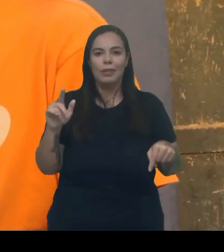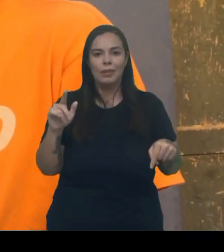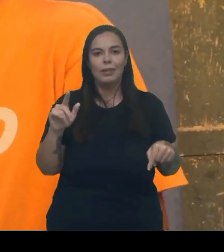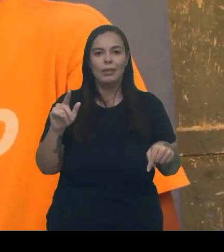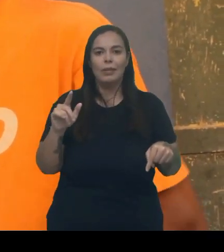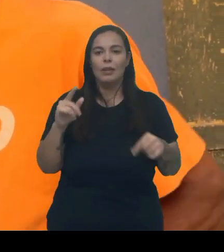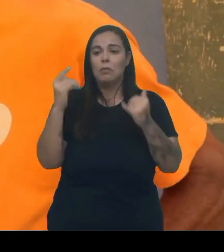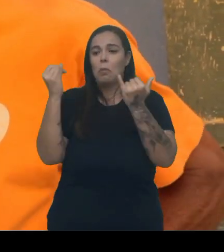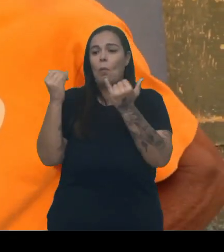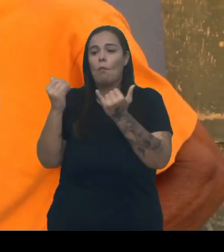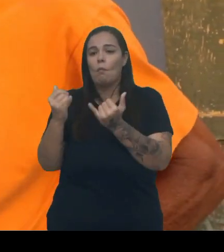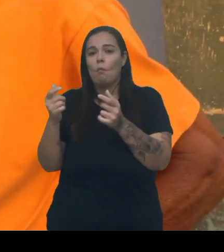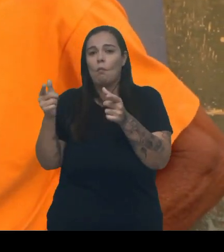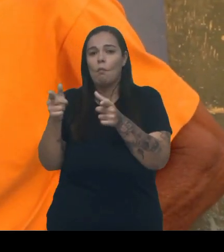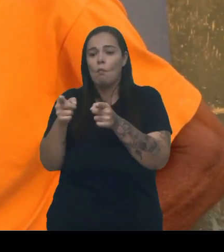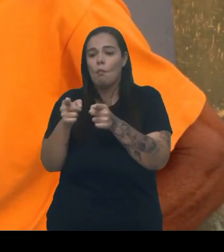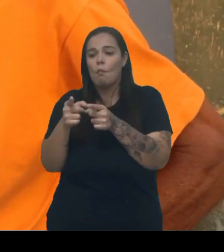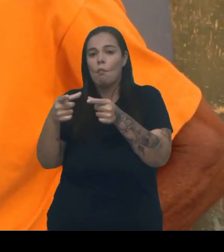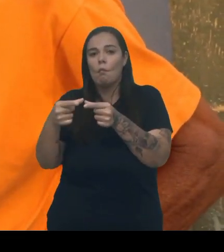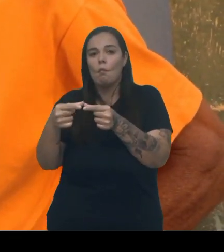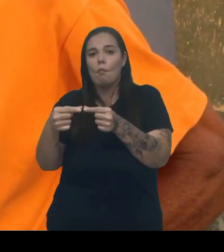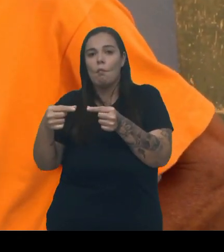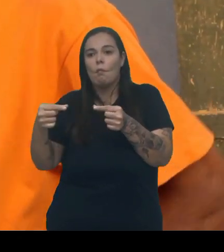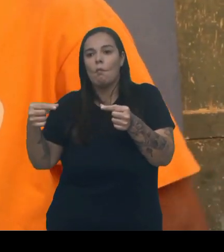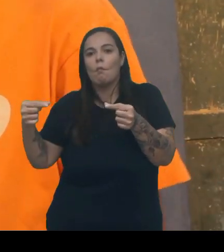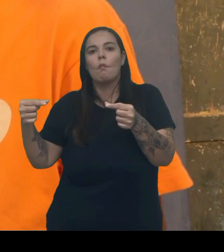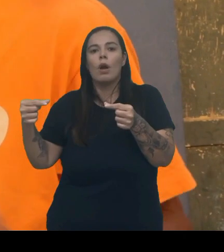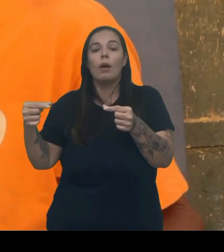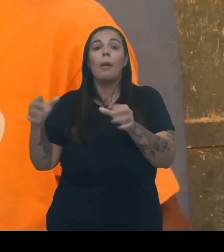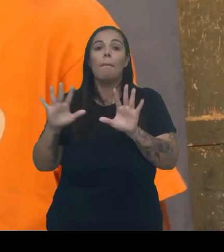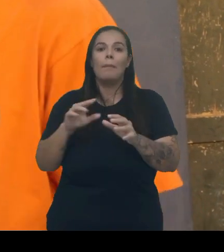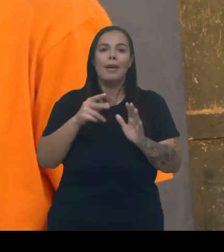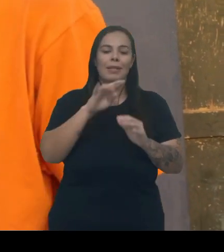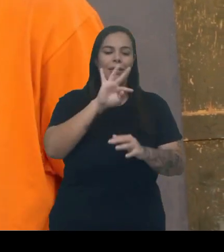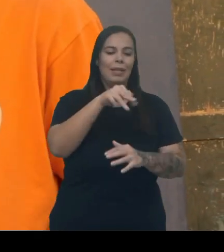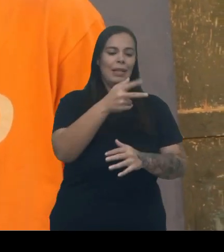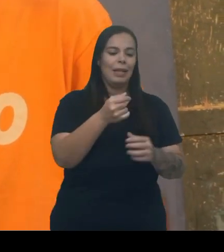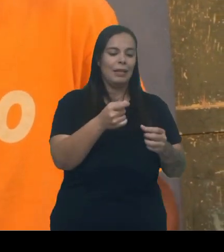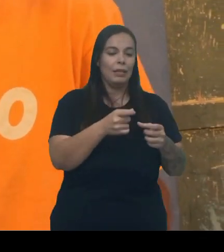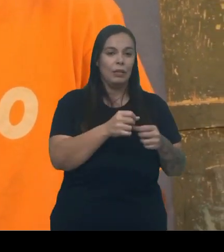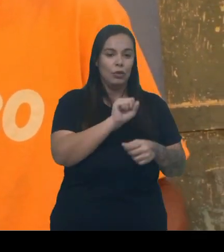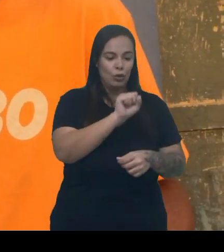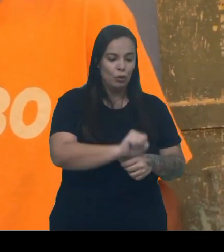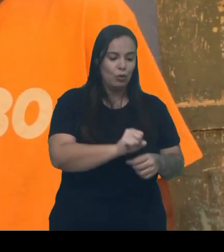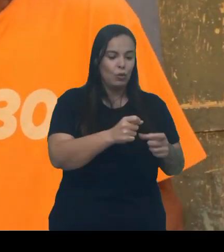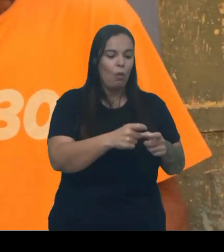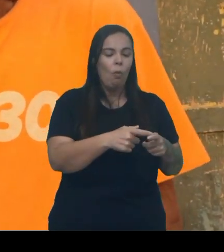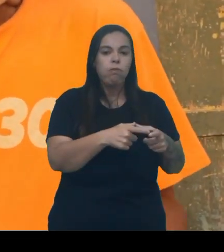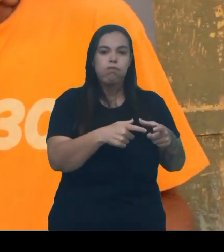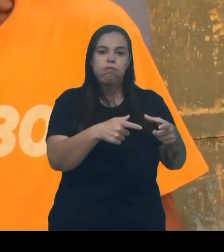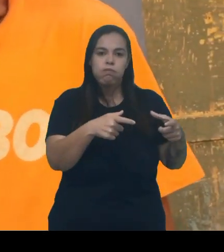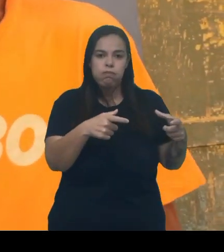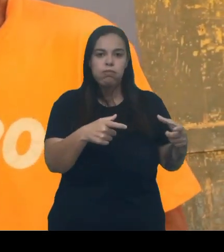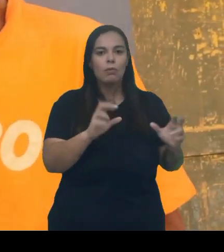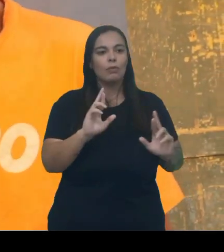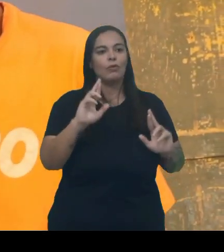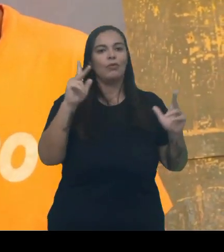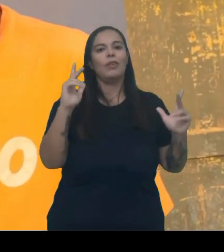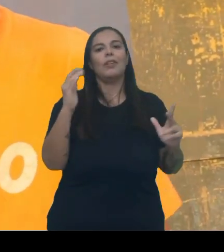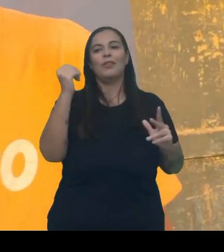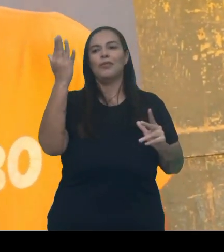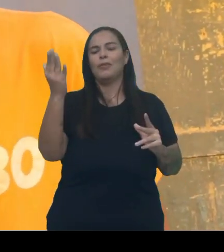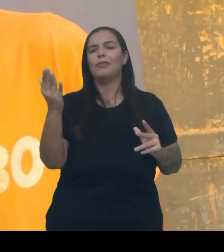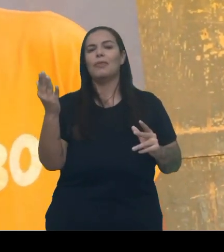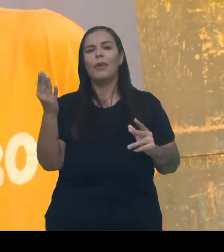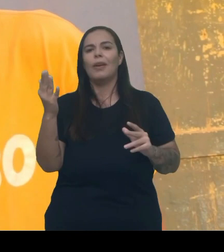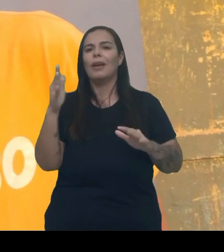diferente. Ela era magra, ela era comprida, magrinha. Já a tainha do sul não, a tainha do sul redondinha, muito bonitinha, com maioria até com ova. A de fora